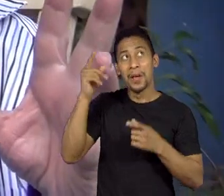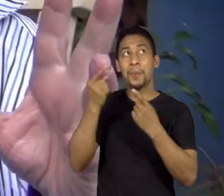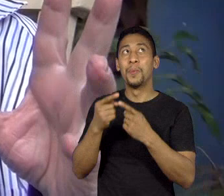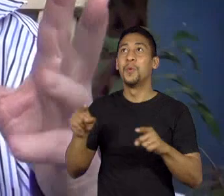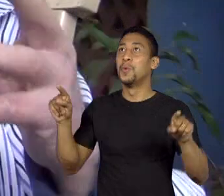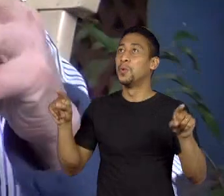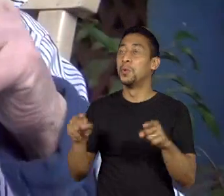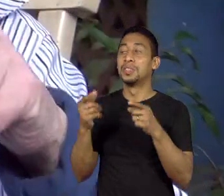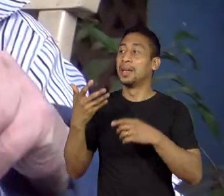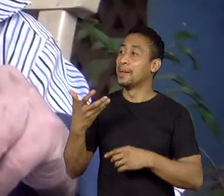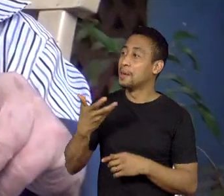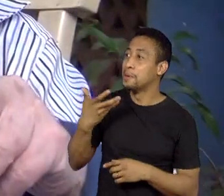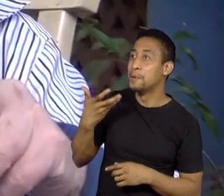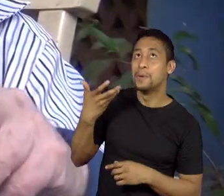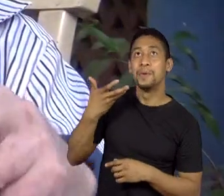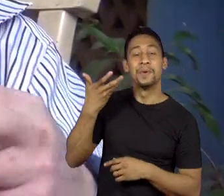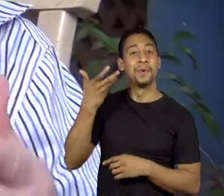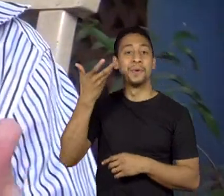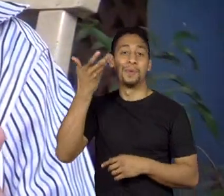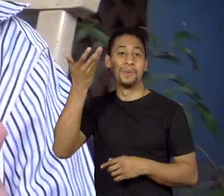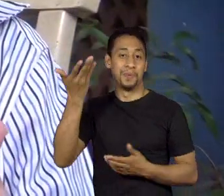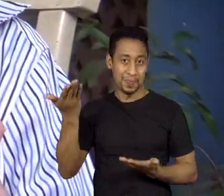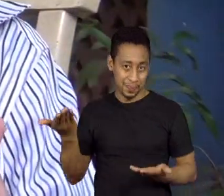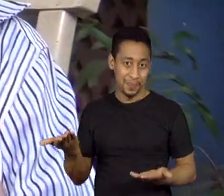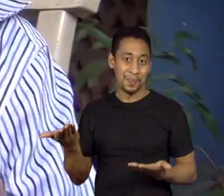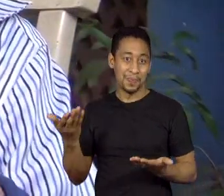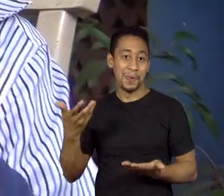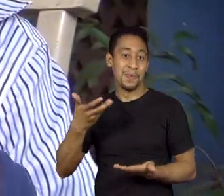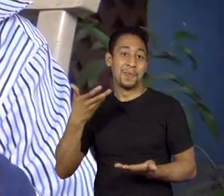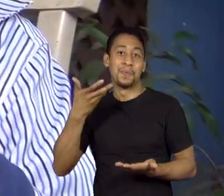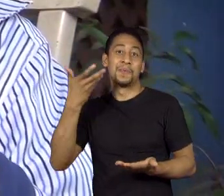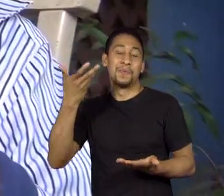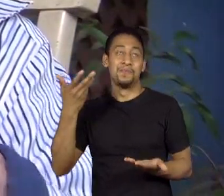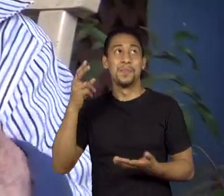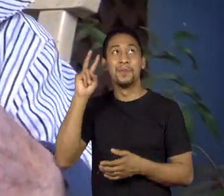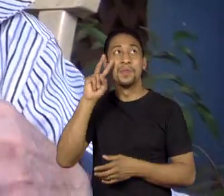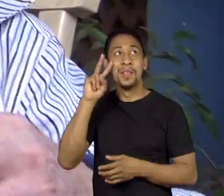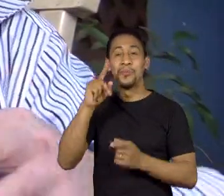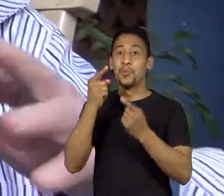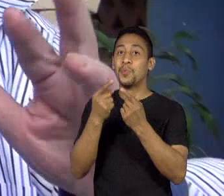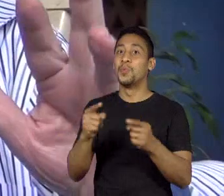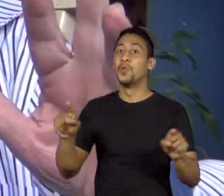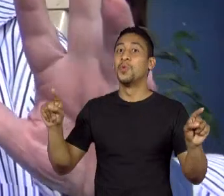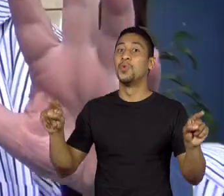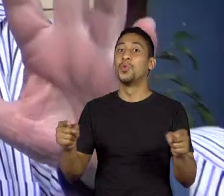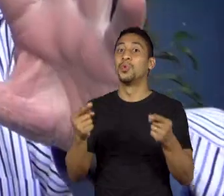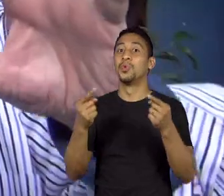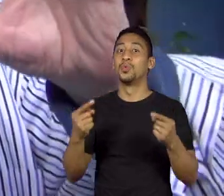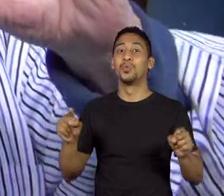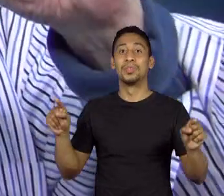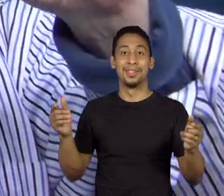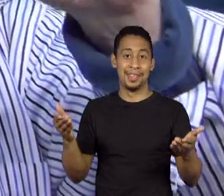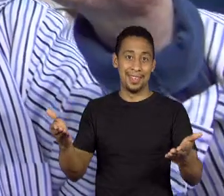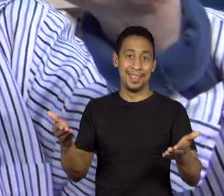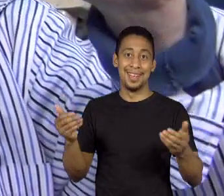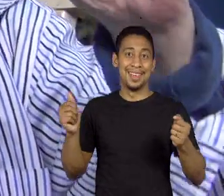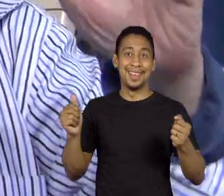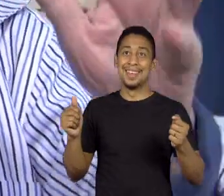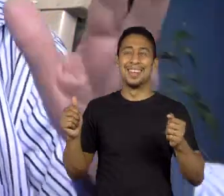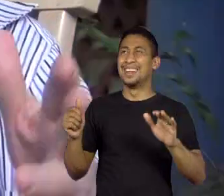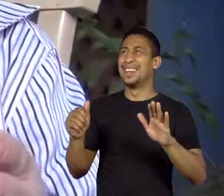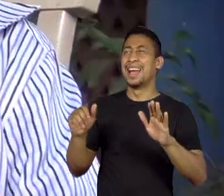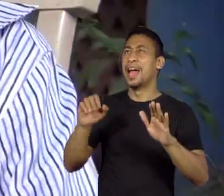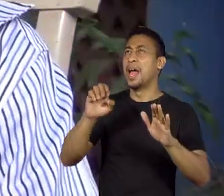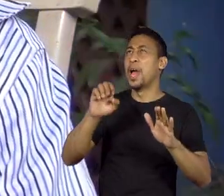cantadas, que é os nomes. Então me veio uma música que Lomir sich